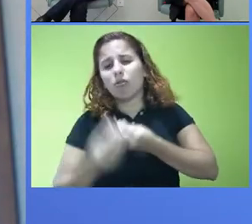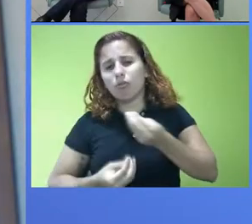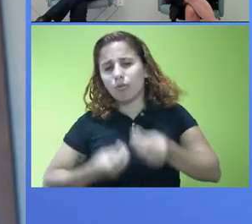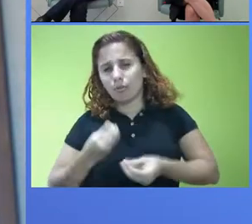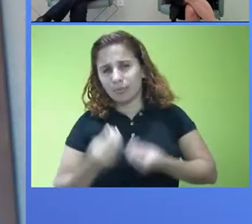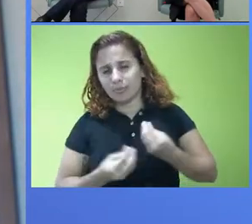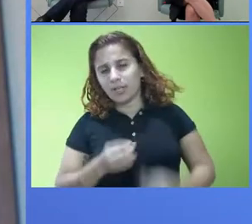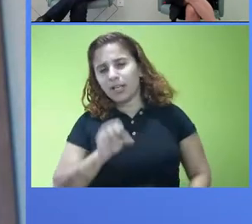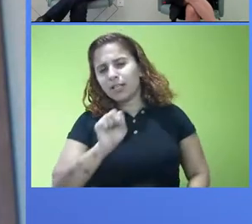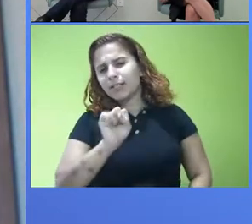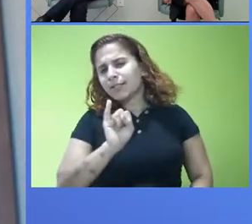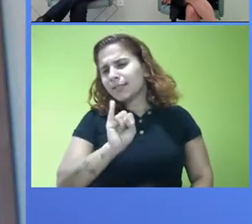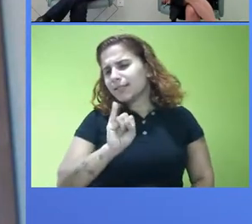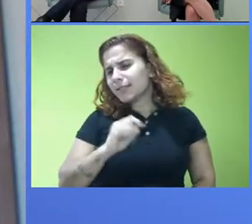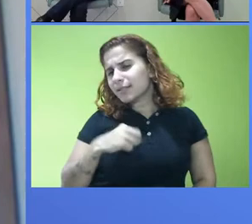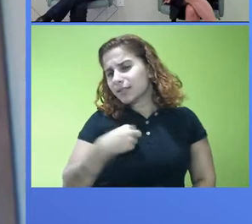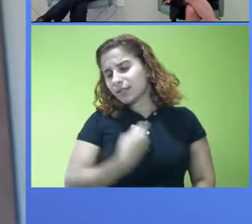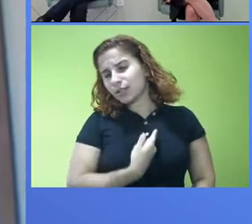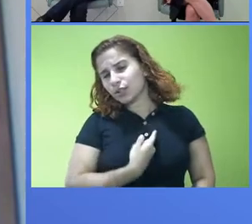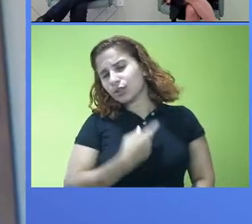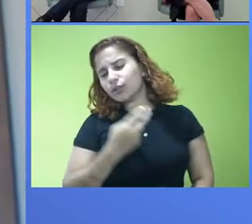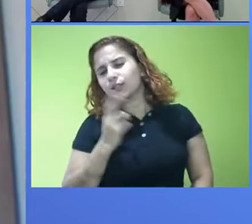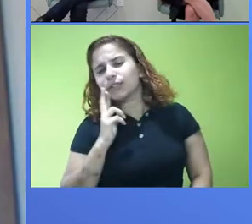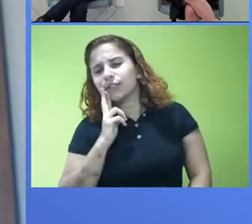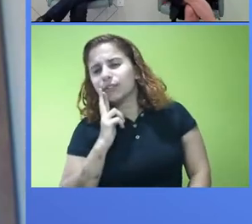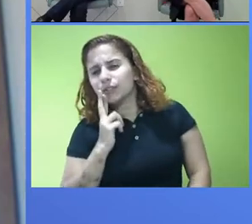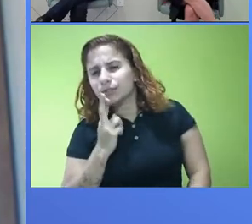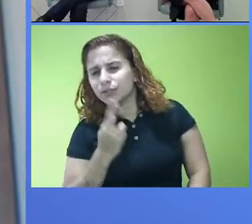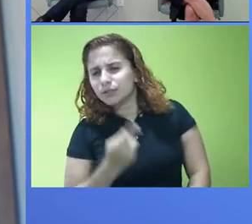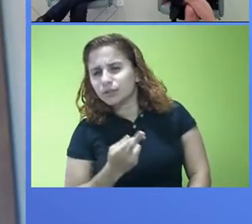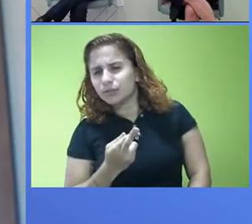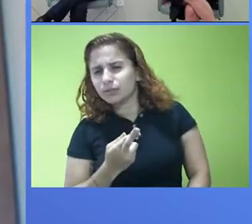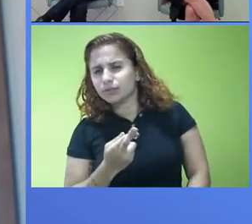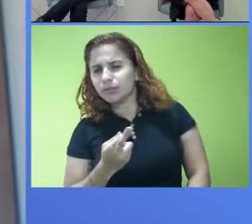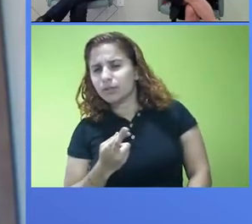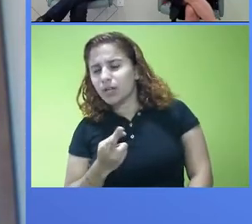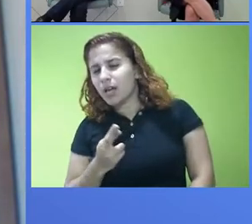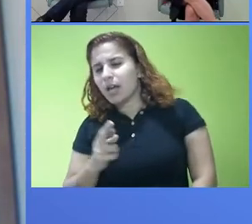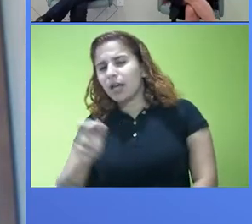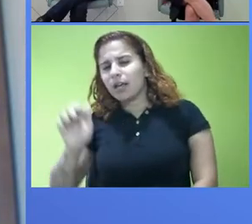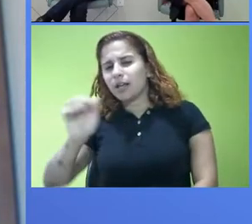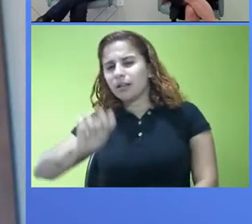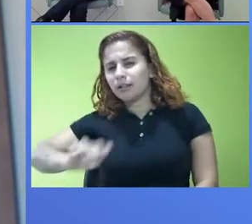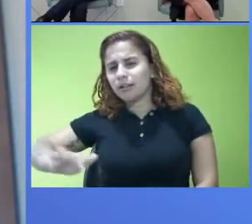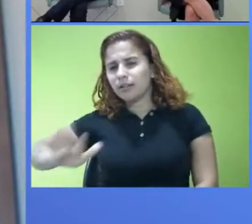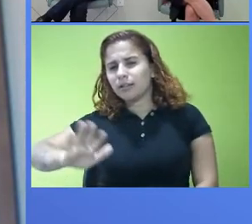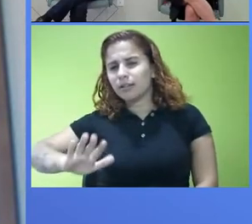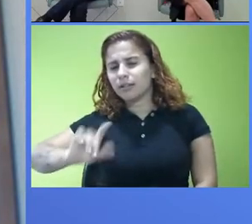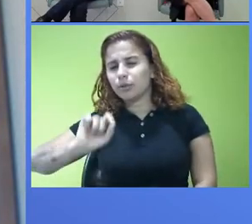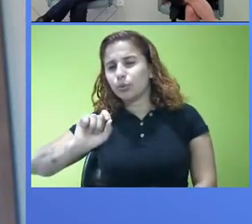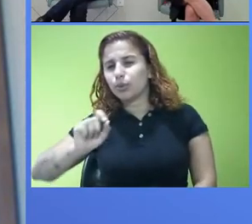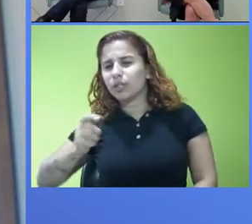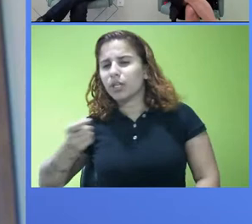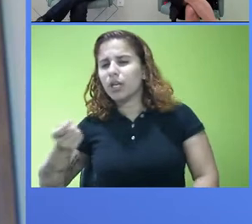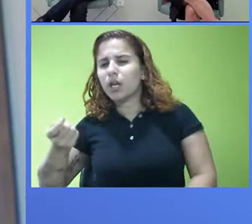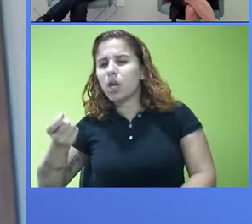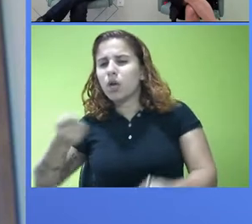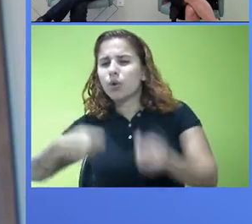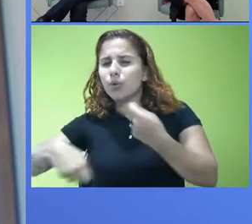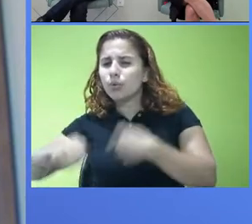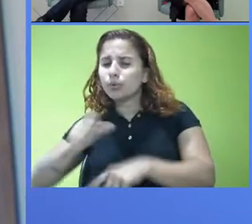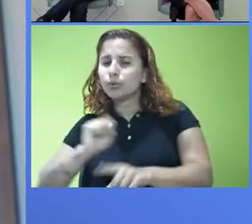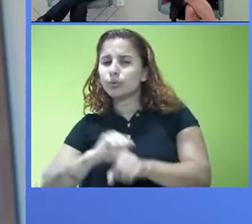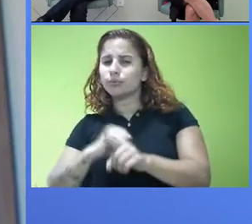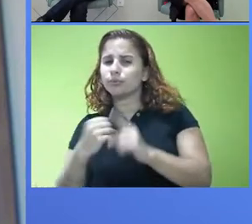para responder as pessoas aqui que estão aí nos espaços, nas instâncias de controle social e democrático, nos conselhos,